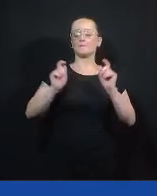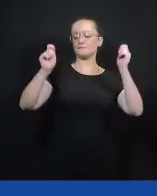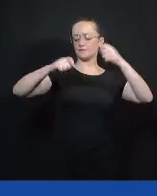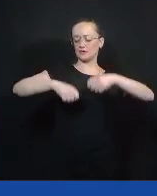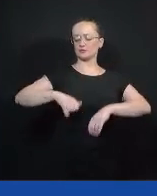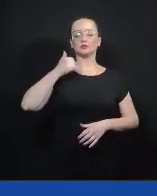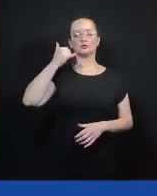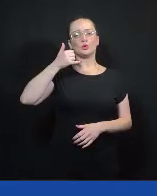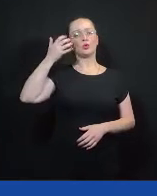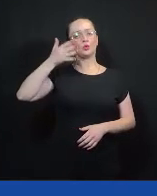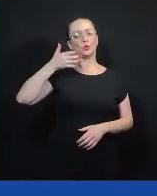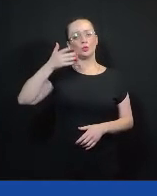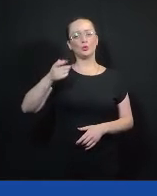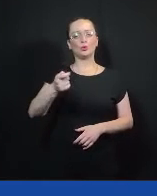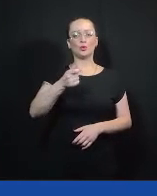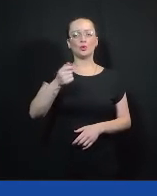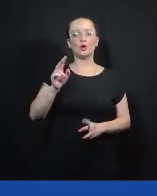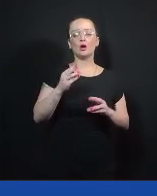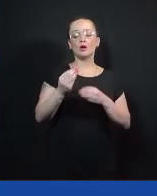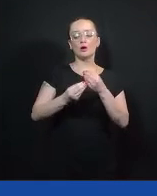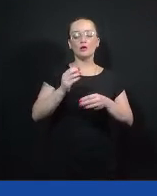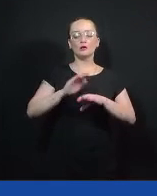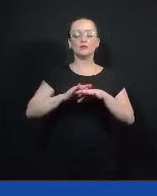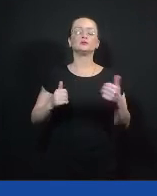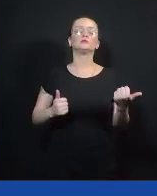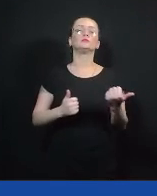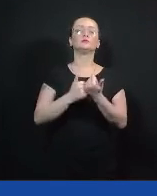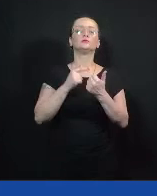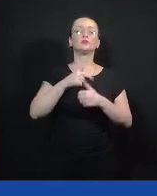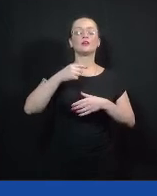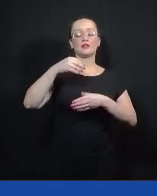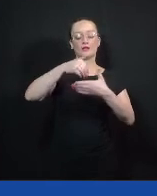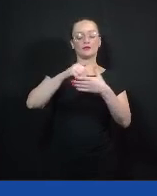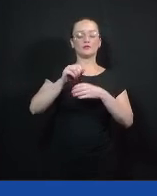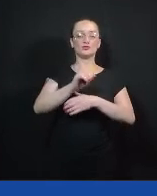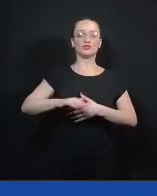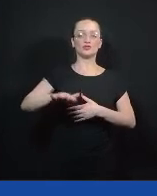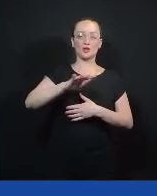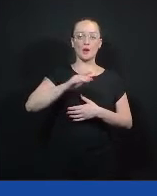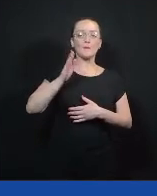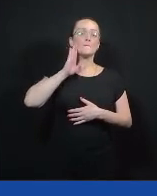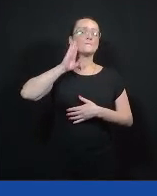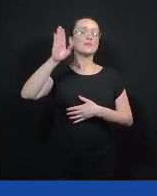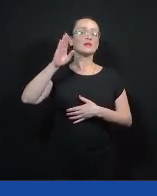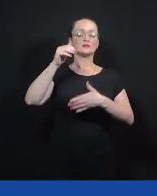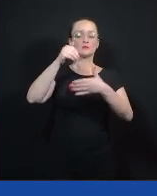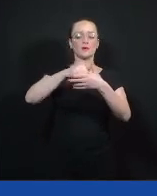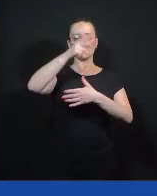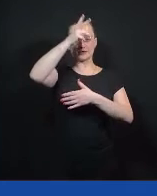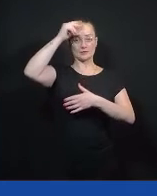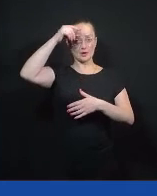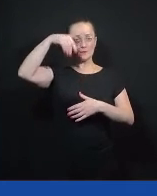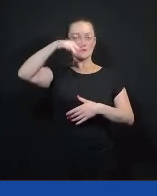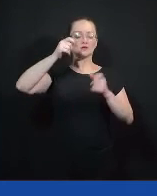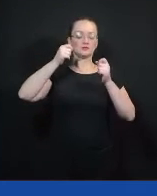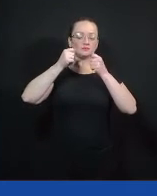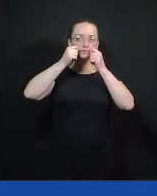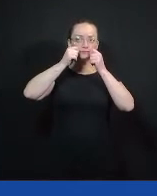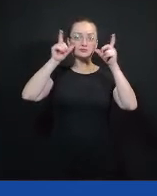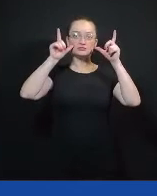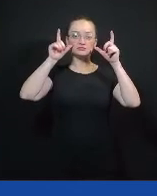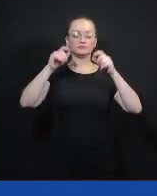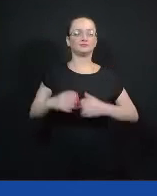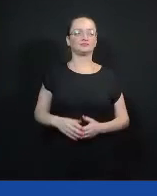permite contar um pouco para vocês como que se faz cobertura de eleições em geral, mas principalmente eleições municipais, e isso vai ficando cada vez mais